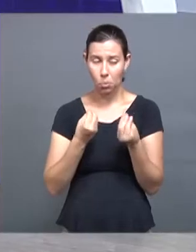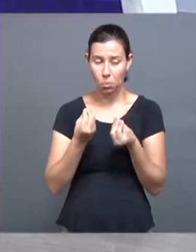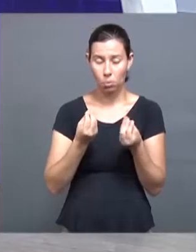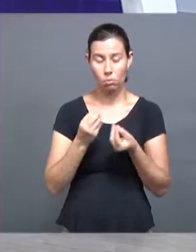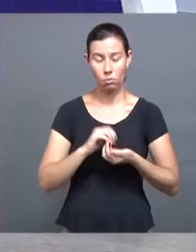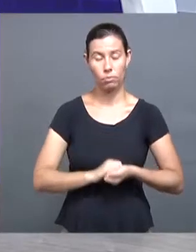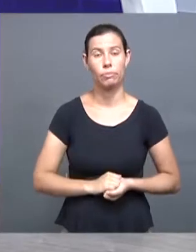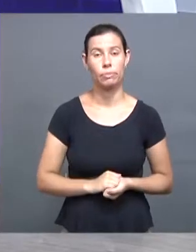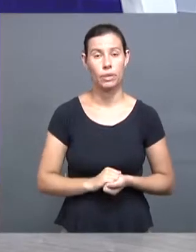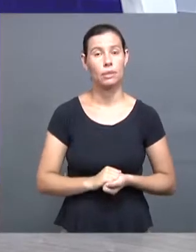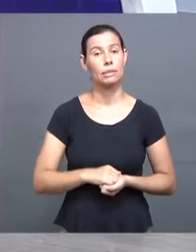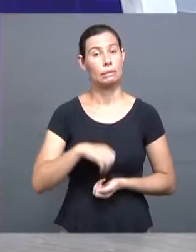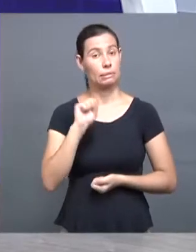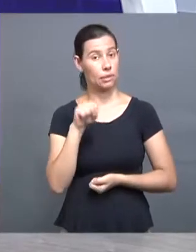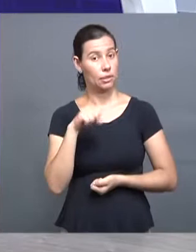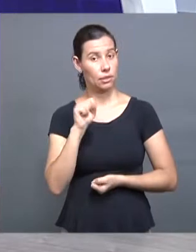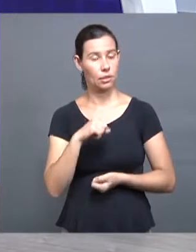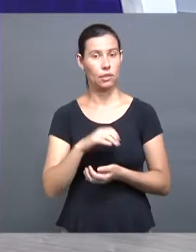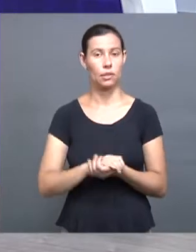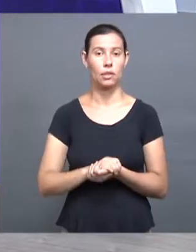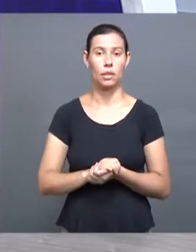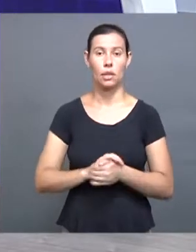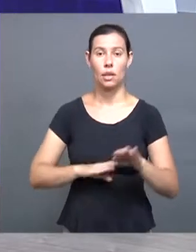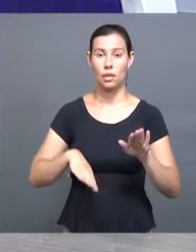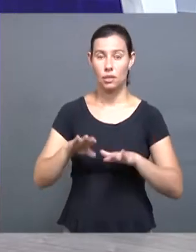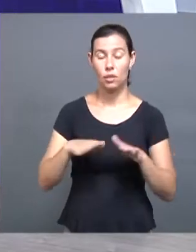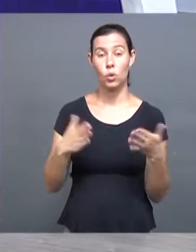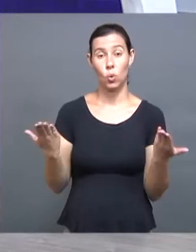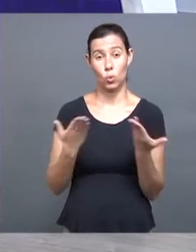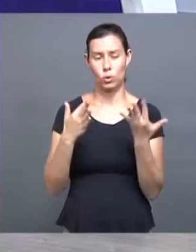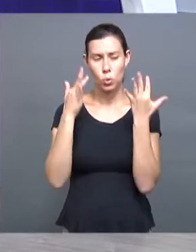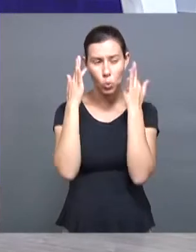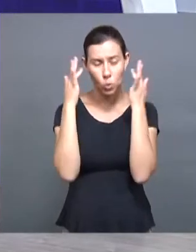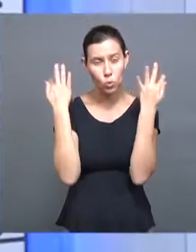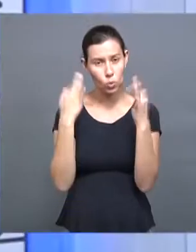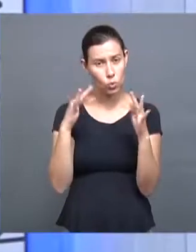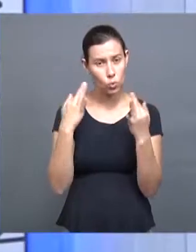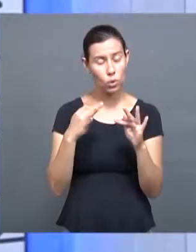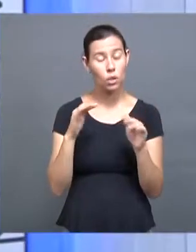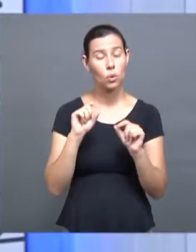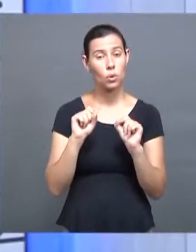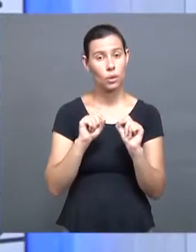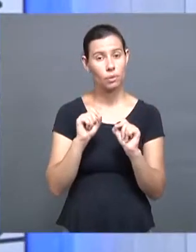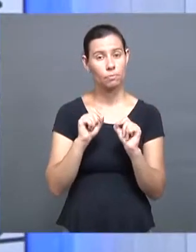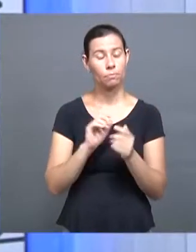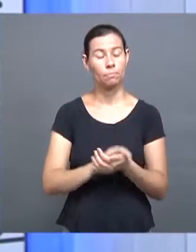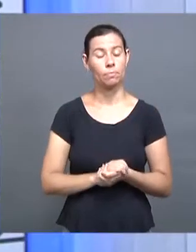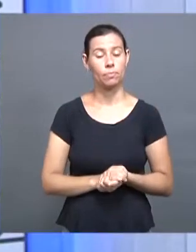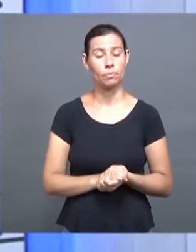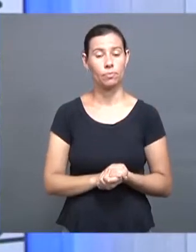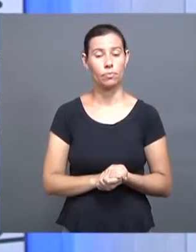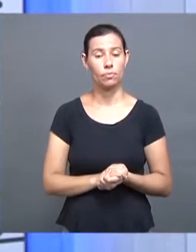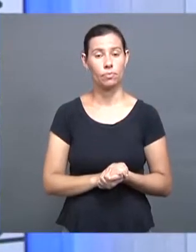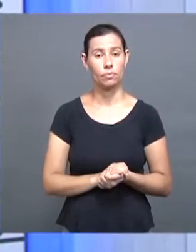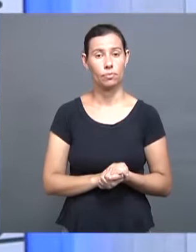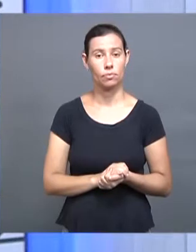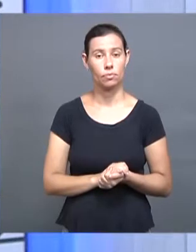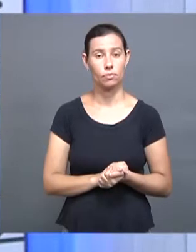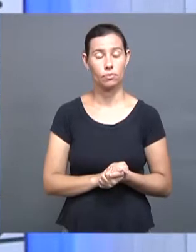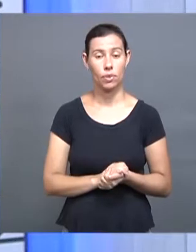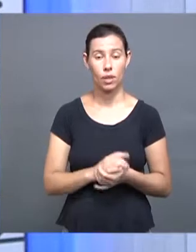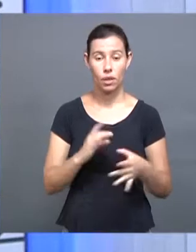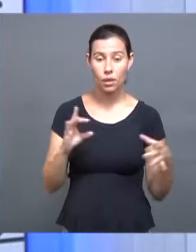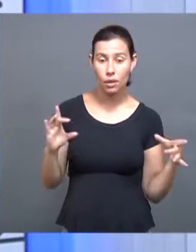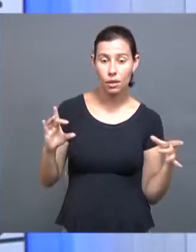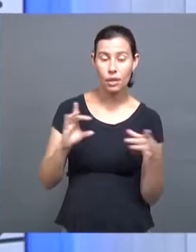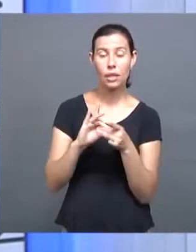de dor? Com certeza, o aumento da prevalência, da incidência da dor de cabeça, da cefaleia, está intimamente relacionado